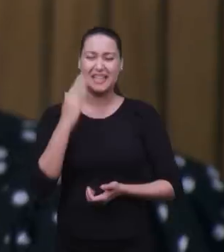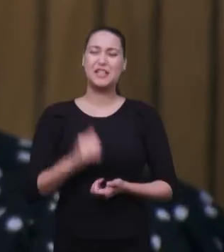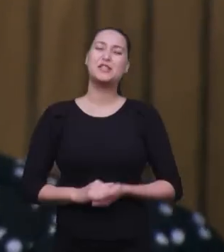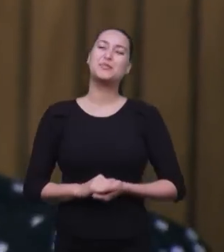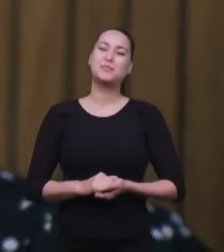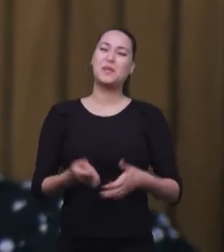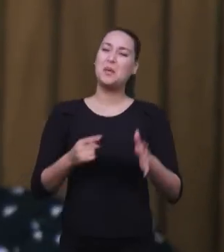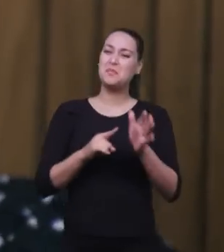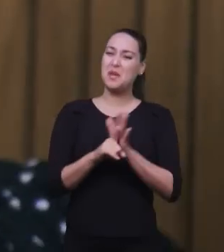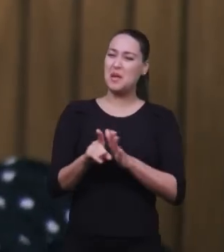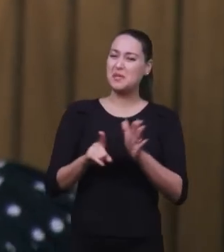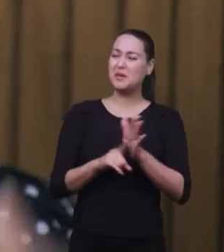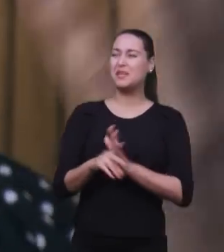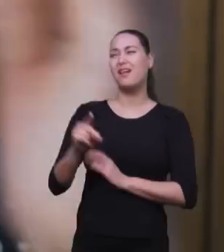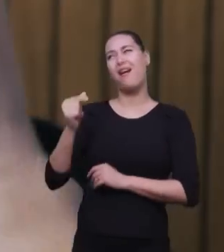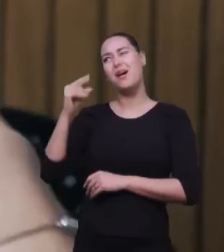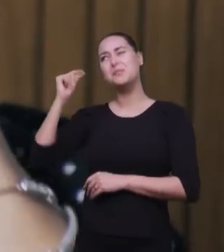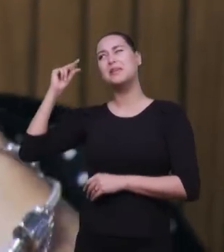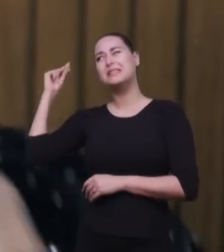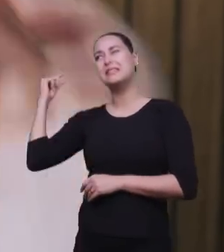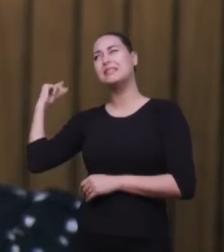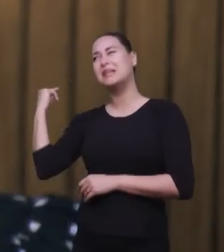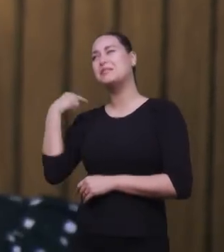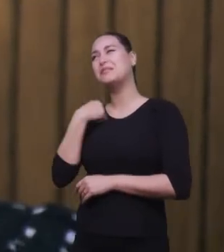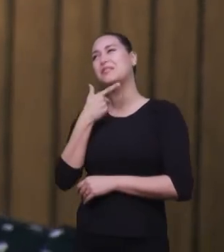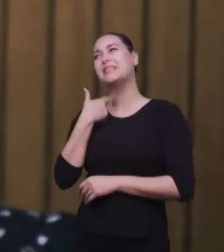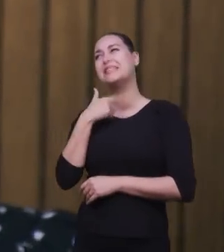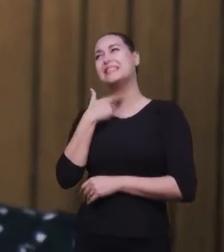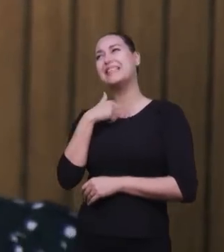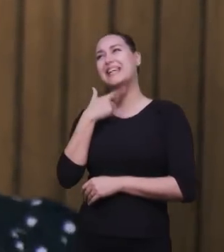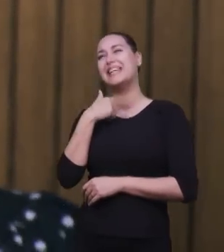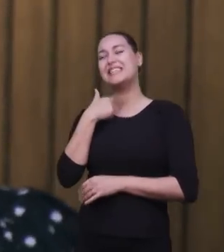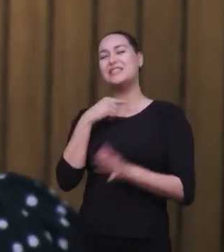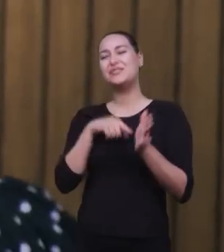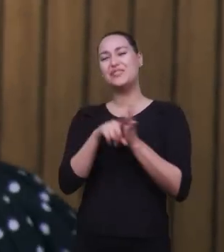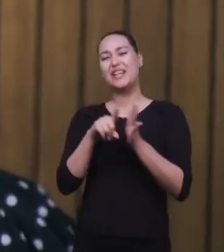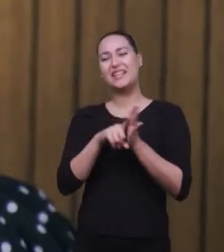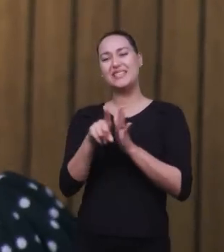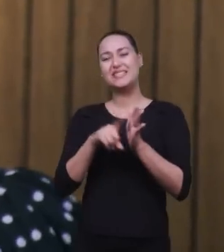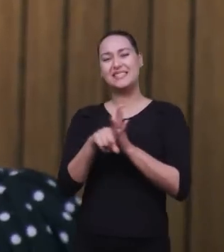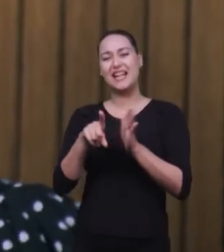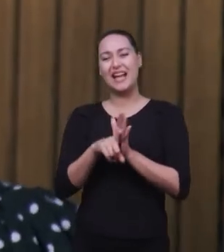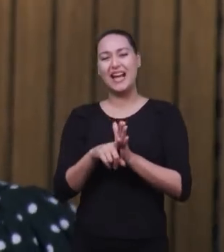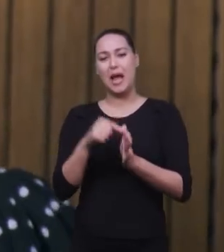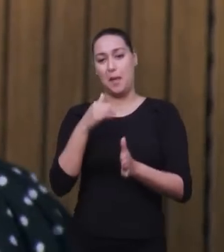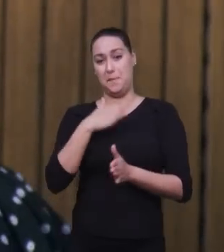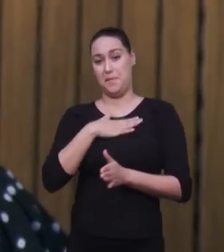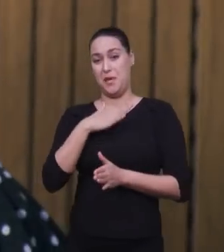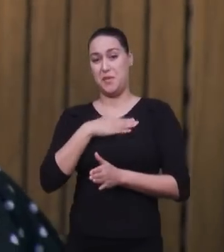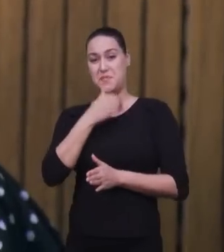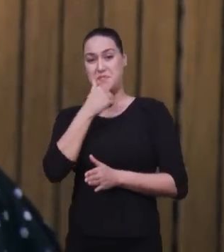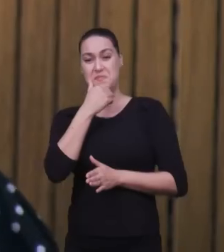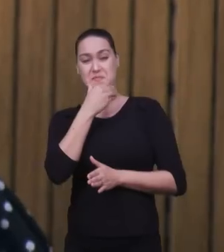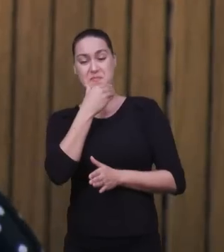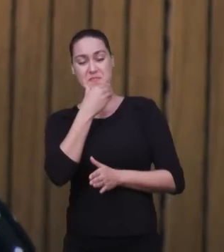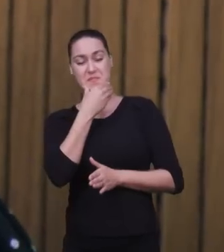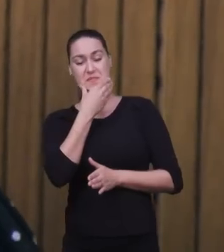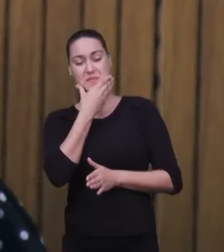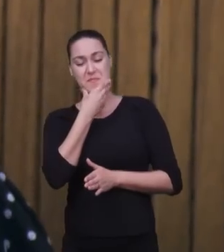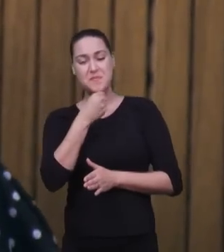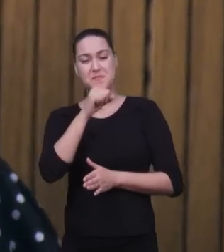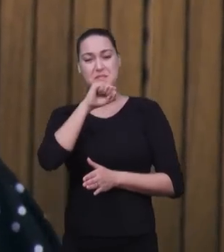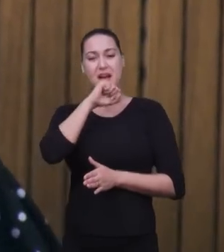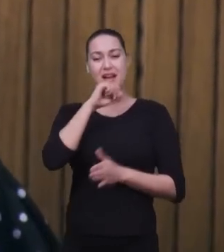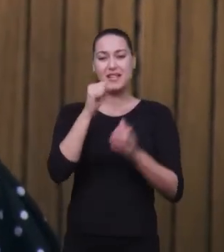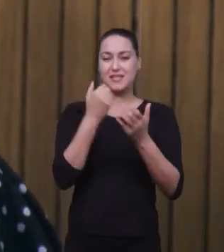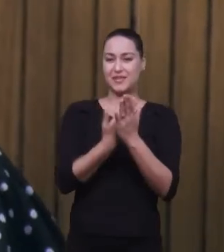respondida. Essa pergunta já tinha até um tempo que eu estava querendo perguntar a ela, era uma dúvida que eu e meu pai estavam estudando em casa,